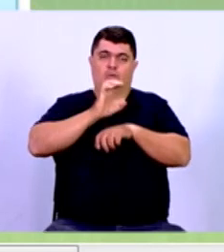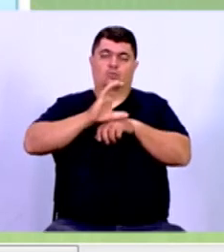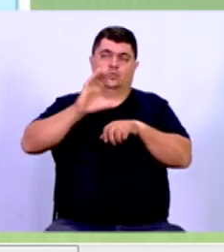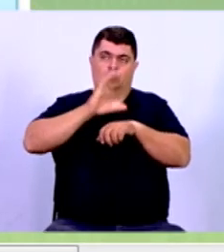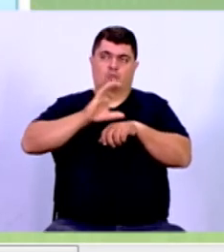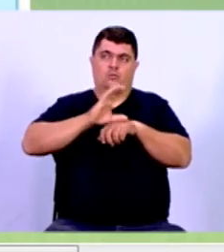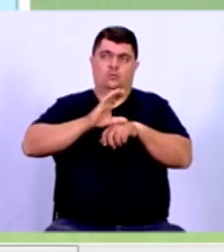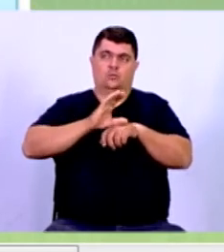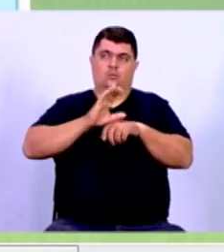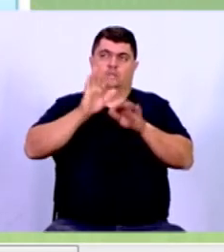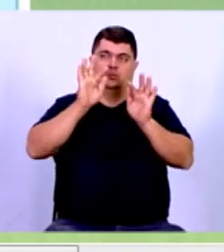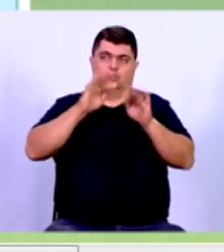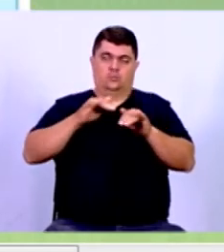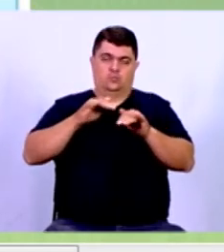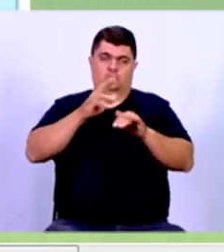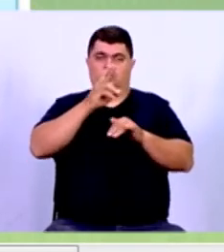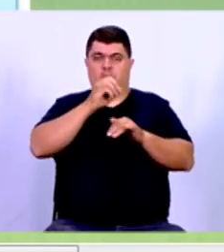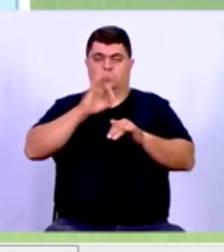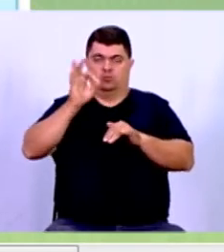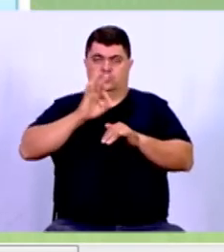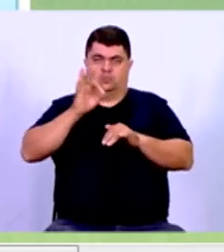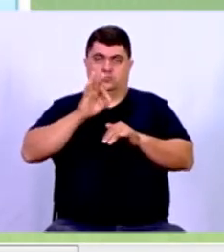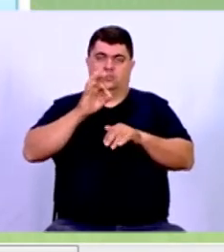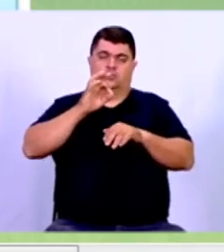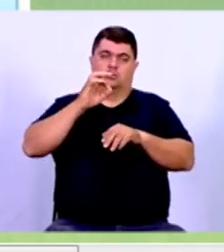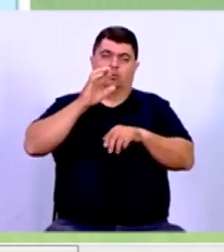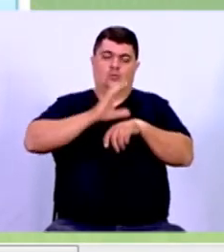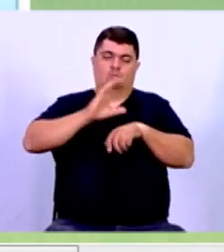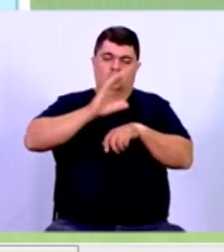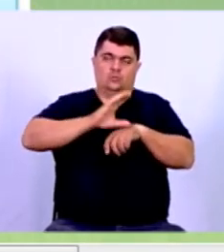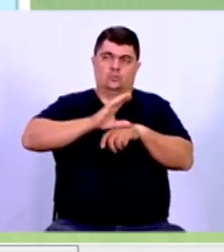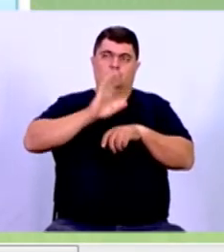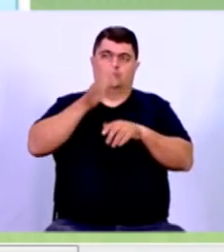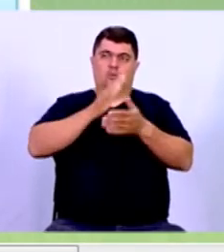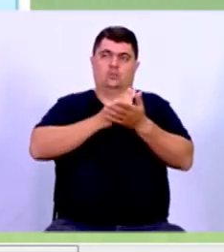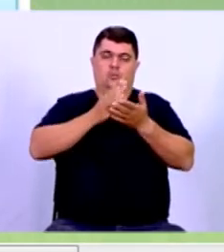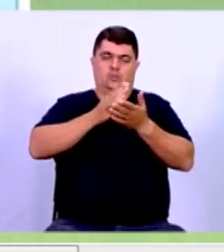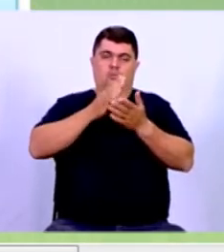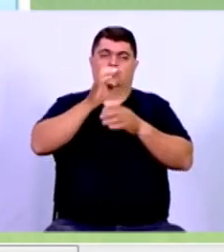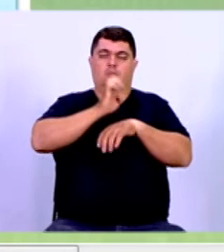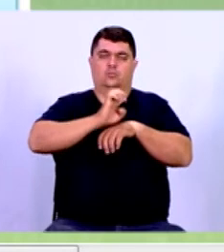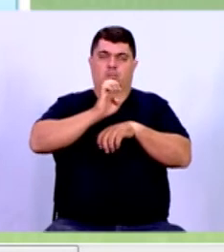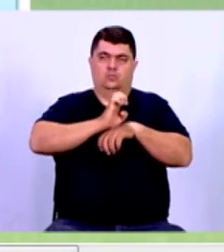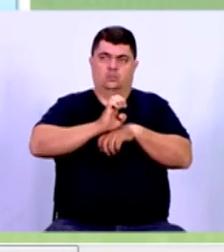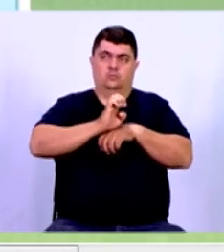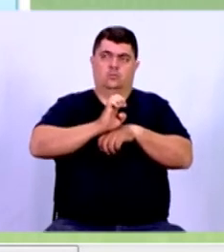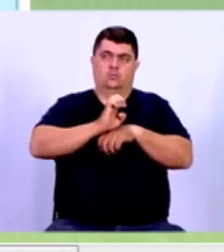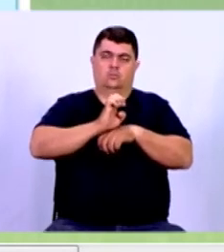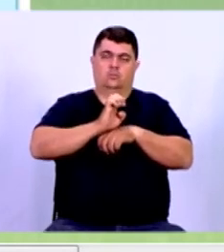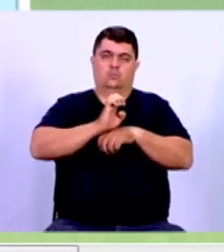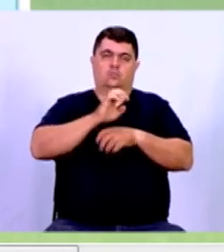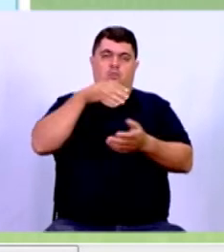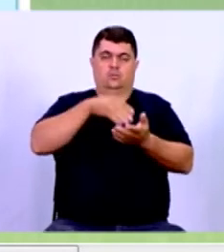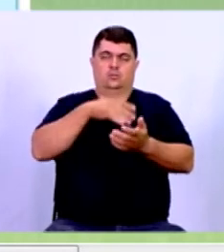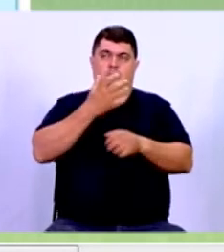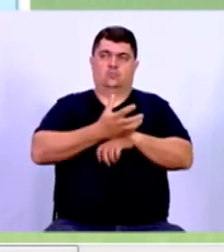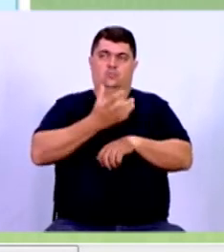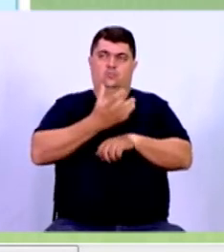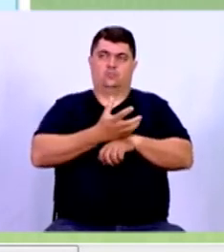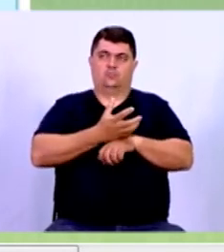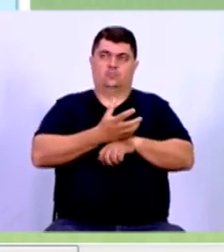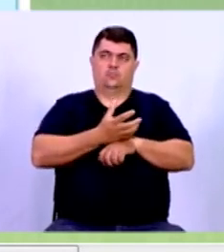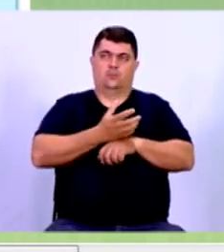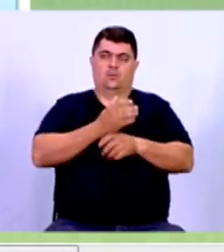Depois que você completa 50% da carga horária que você pode realizar o estágio, então, ao final da disciplina, você pode realizar. O estágio